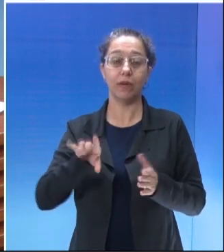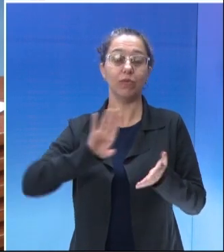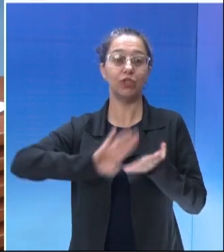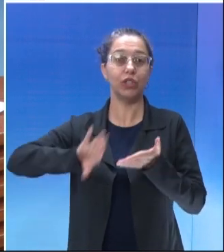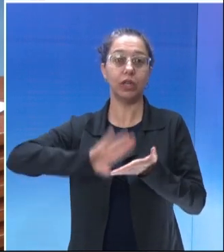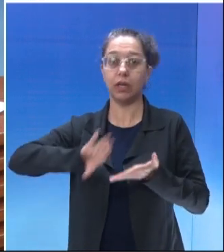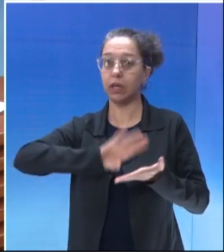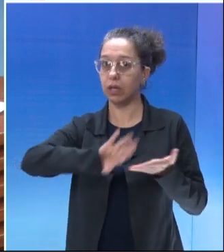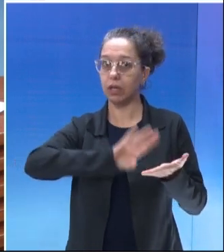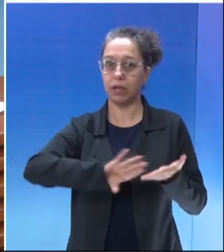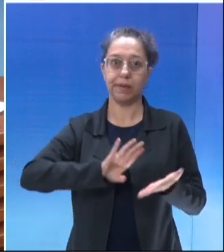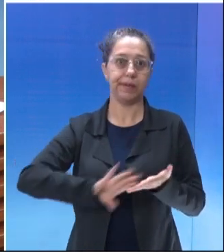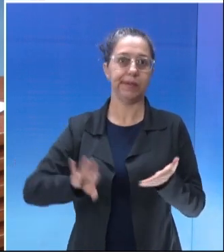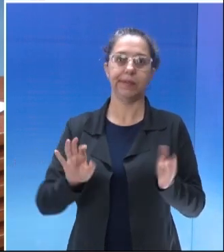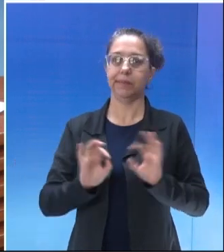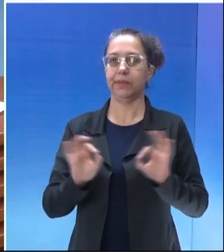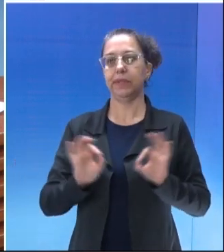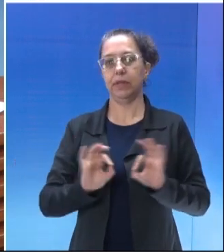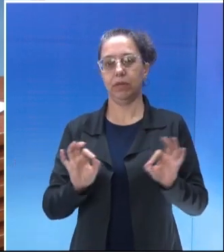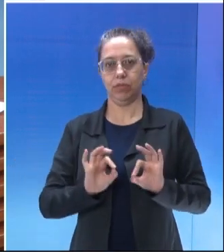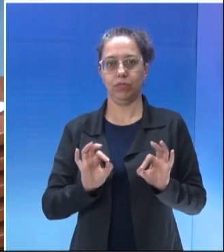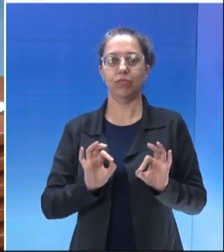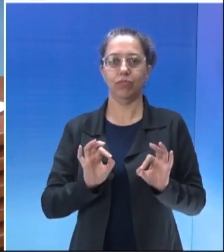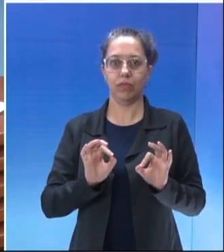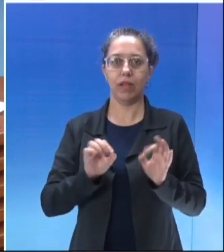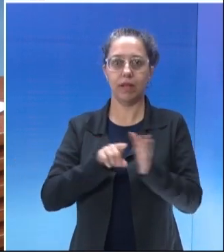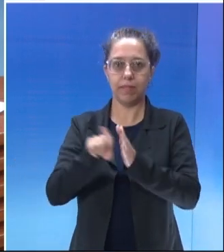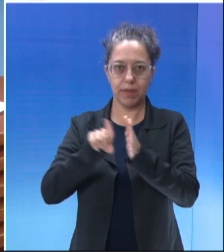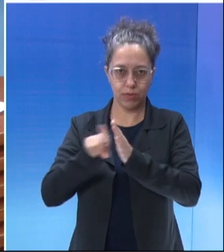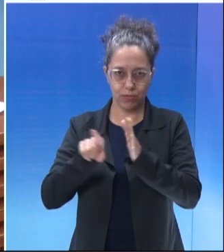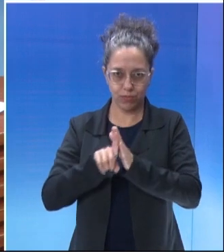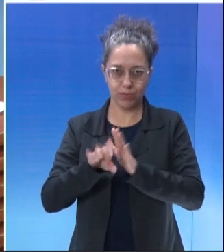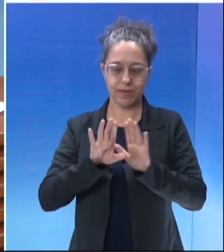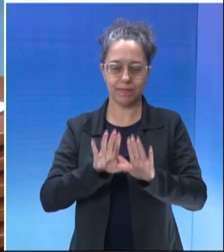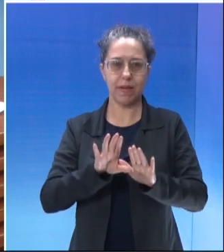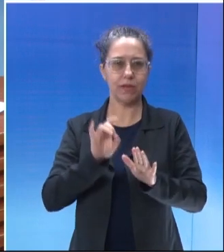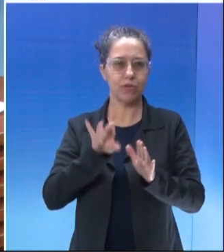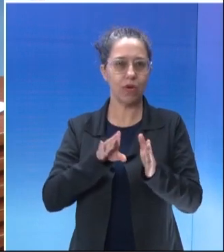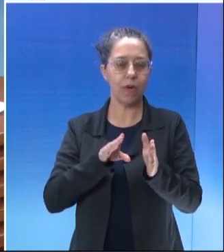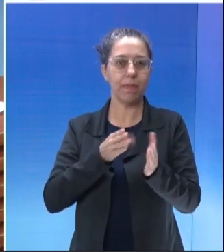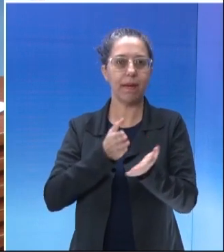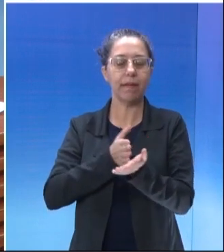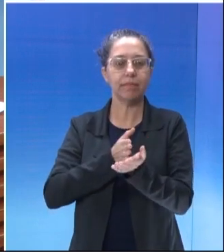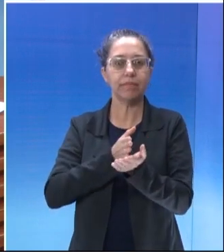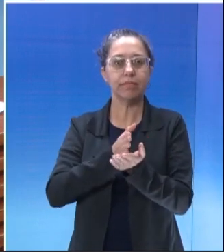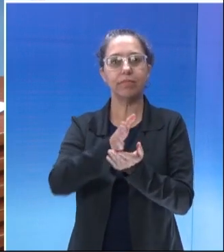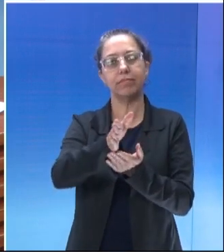alguns caminhos, dar alguns direcionamentos para que vocês possam